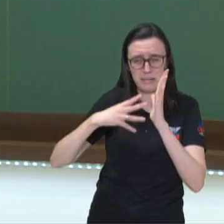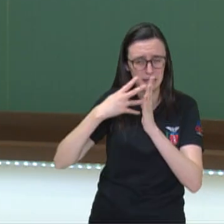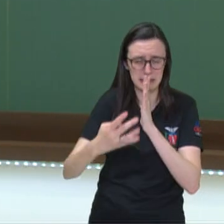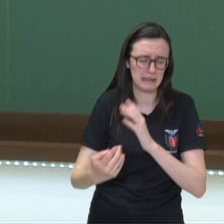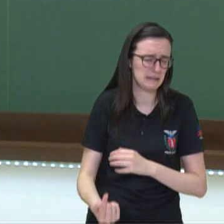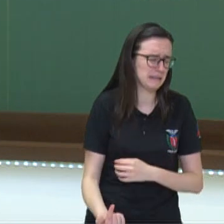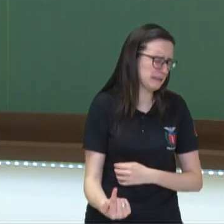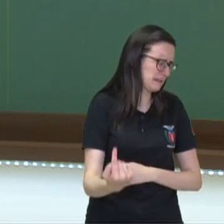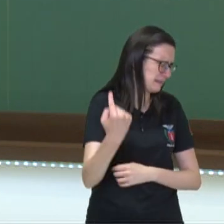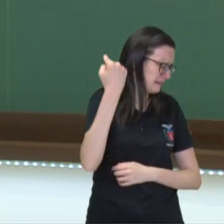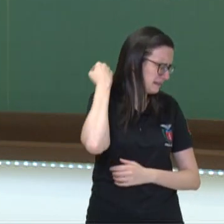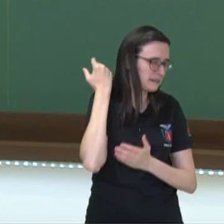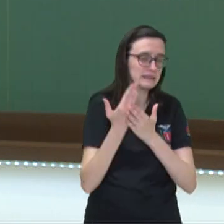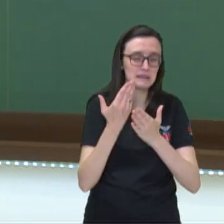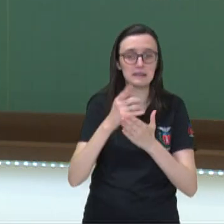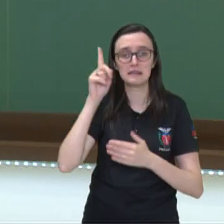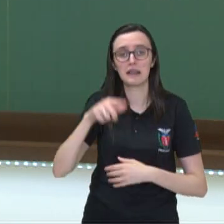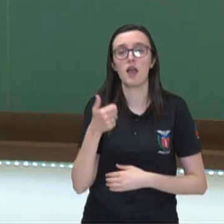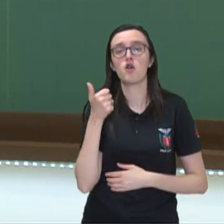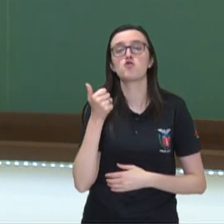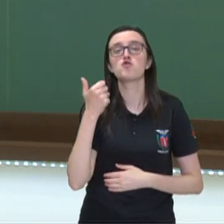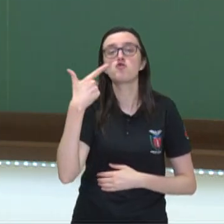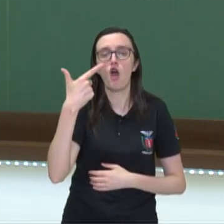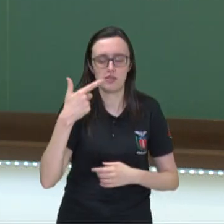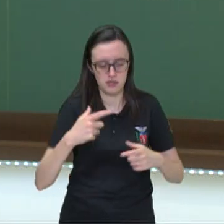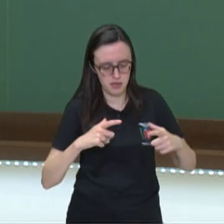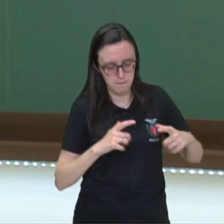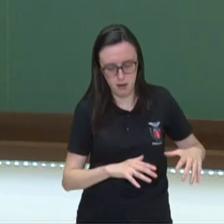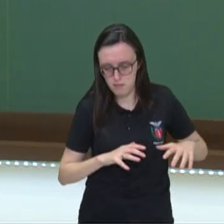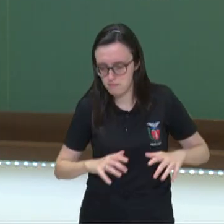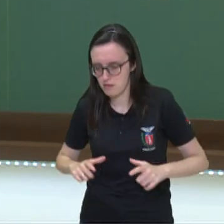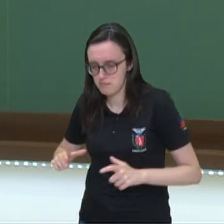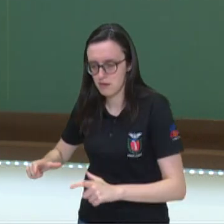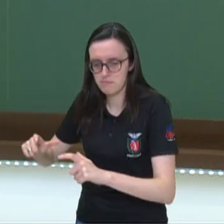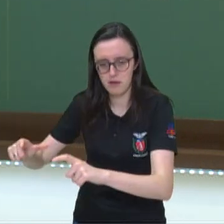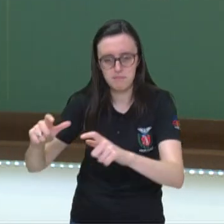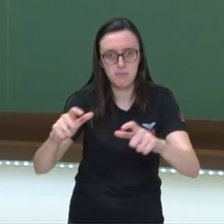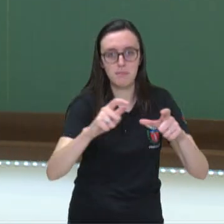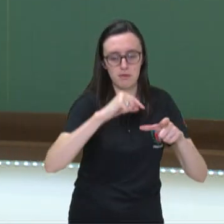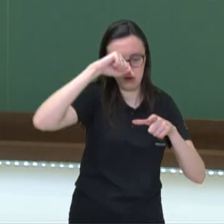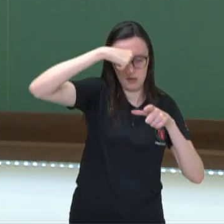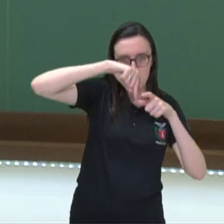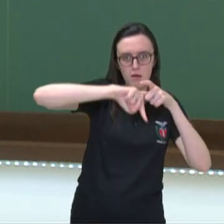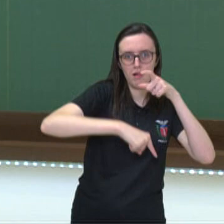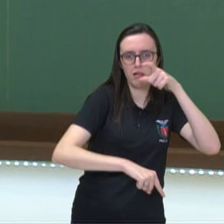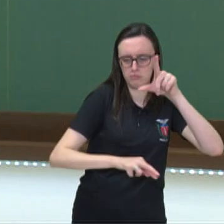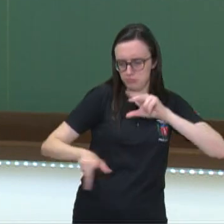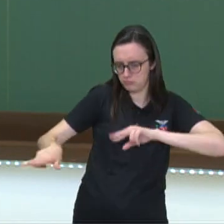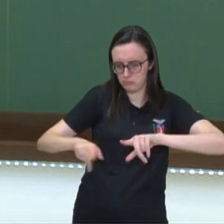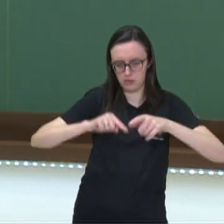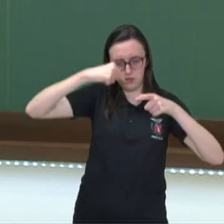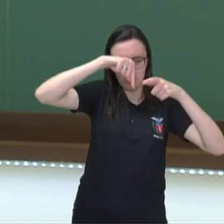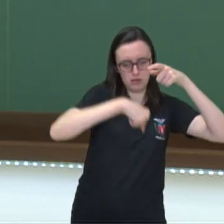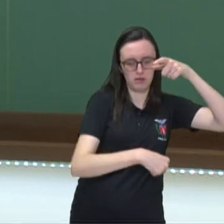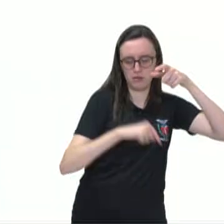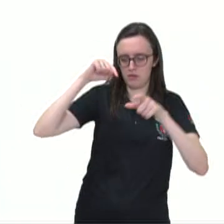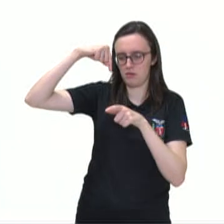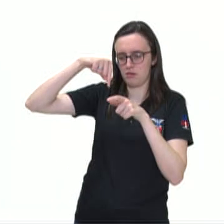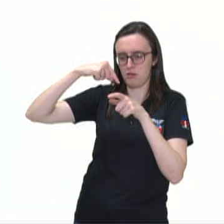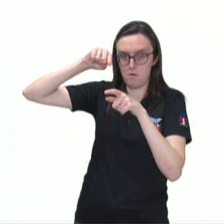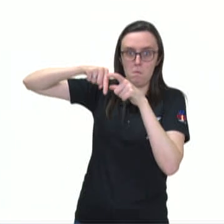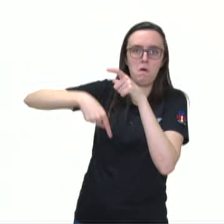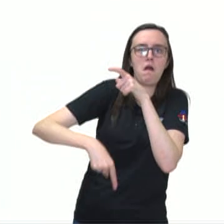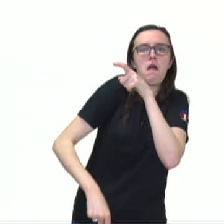encontrado, são 12 poços no chão, com tamanho e profundidade diferente, formando um arco